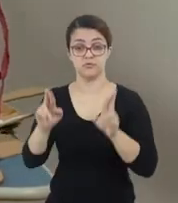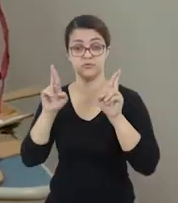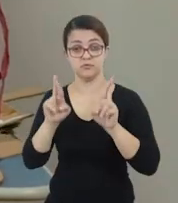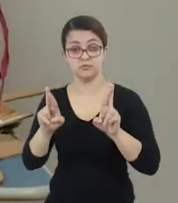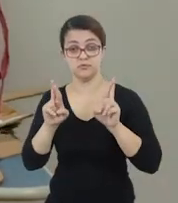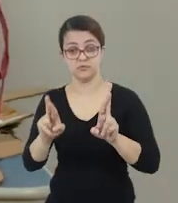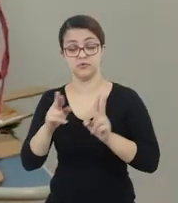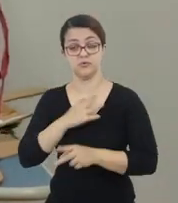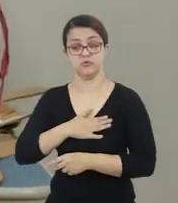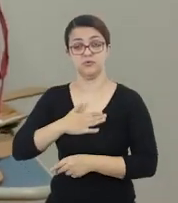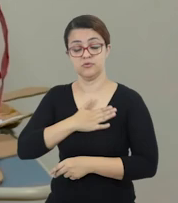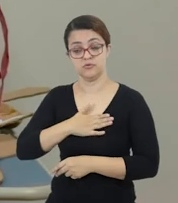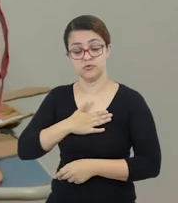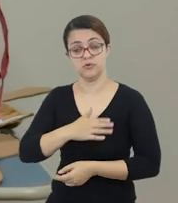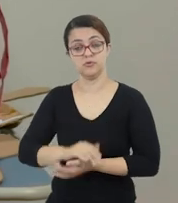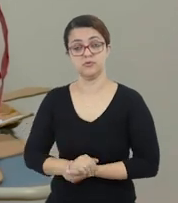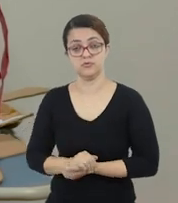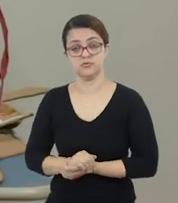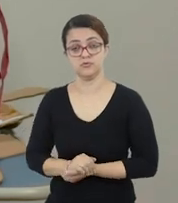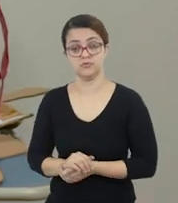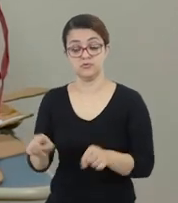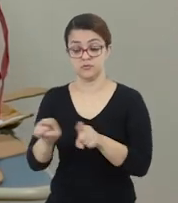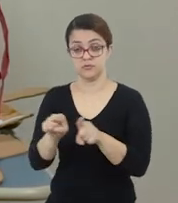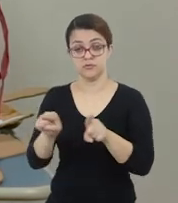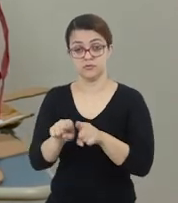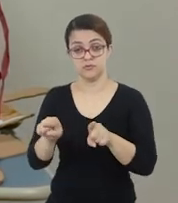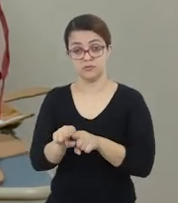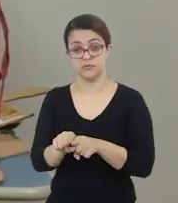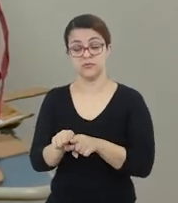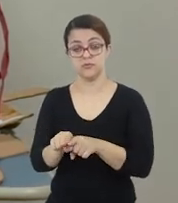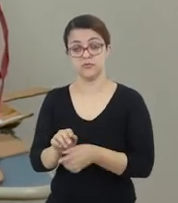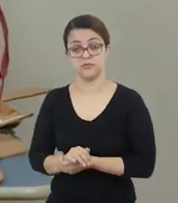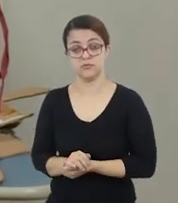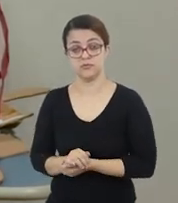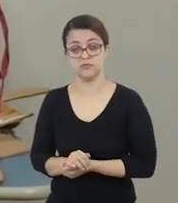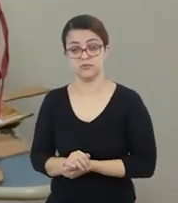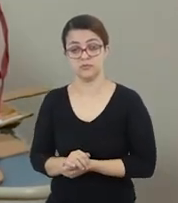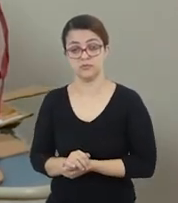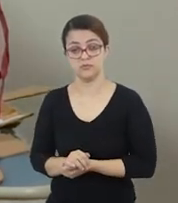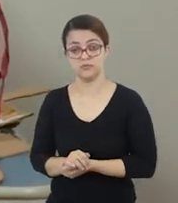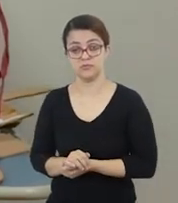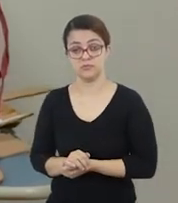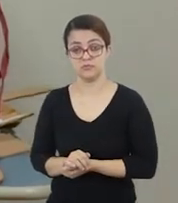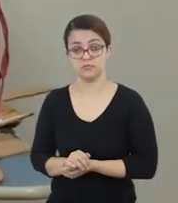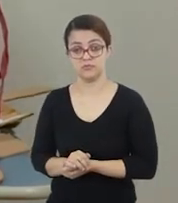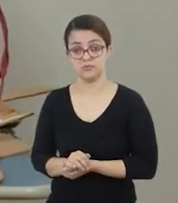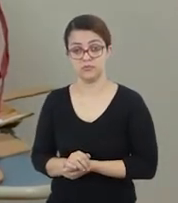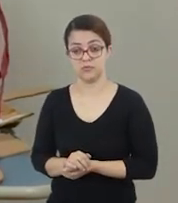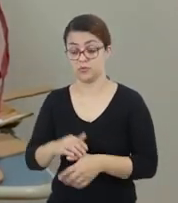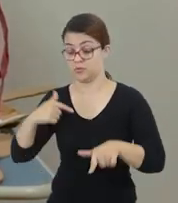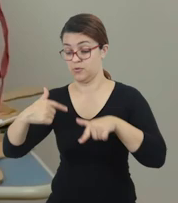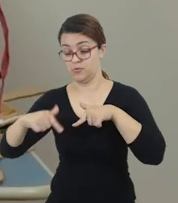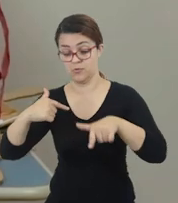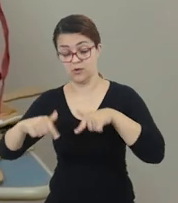vocês gostem, que vocês realizem. Gostaria também de ver os trabalhinhos